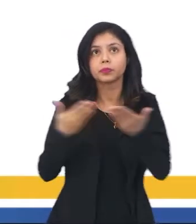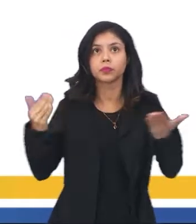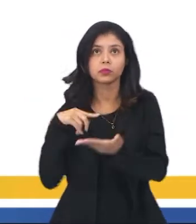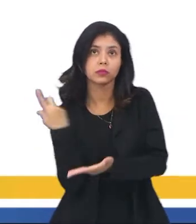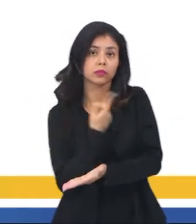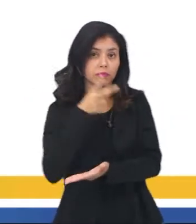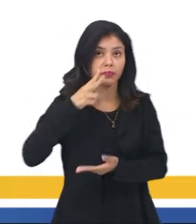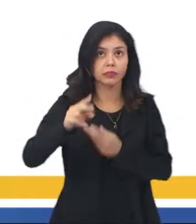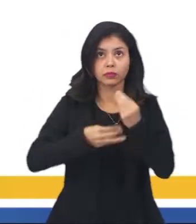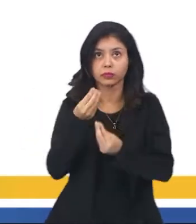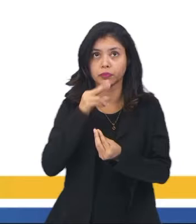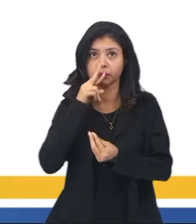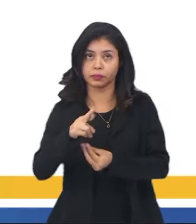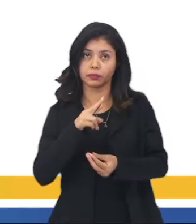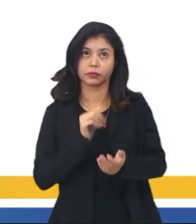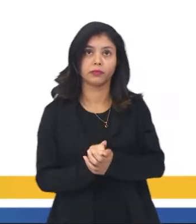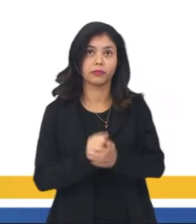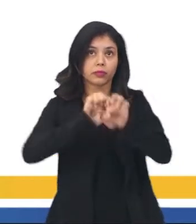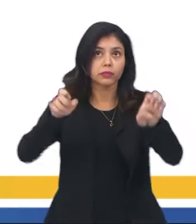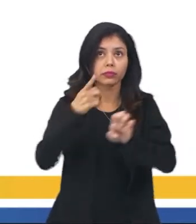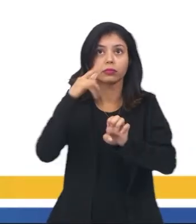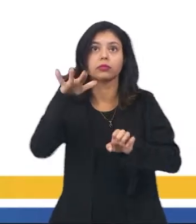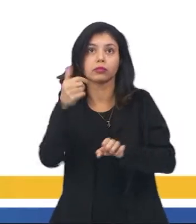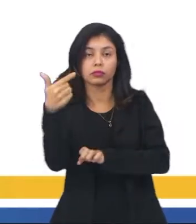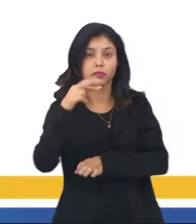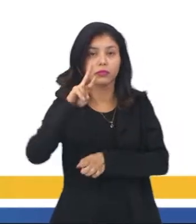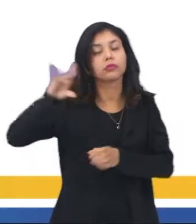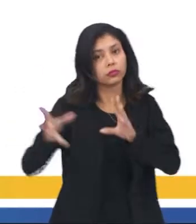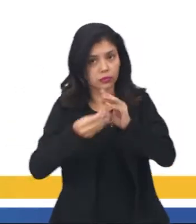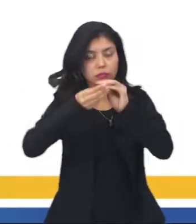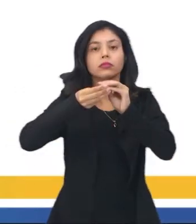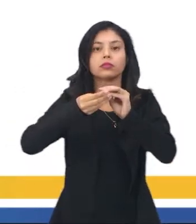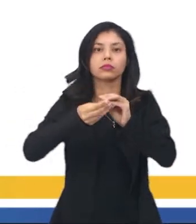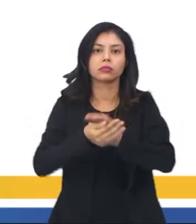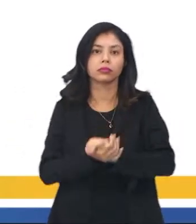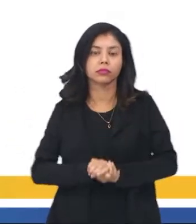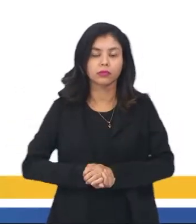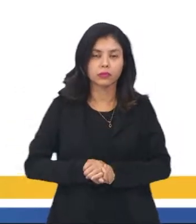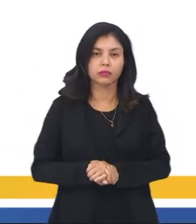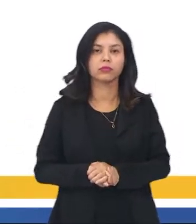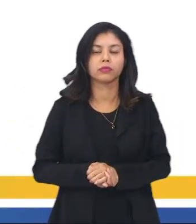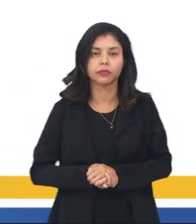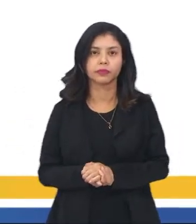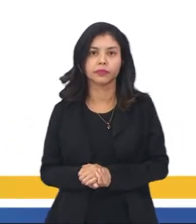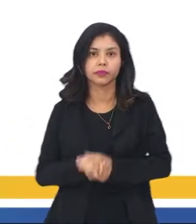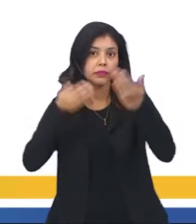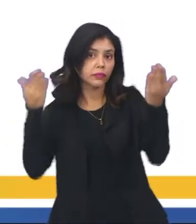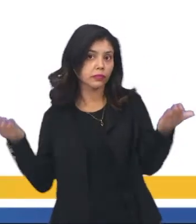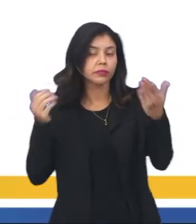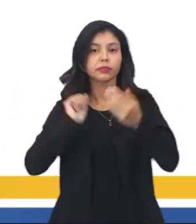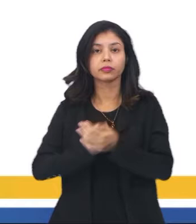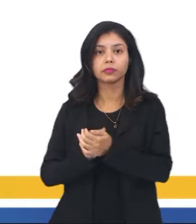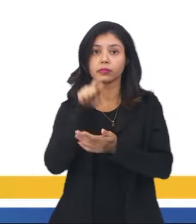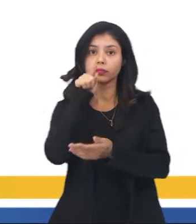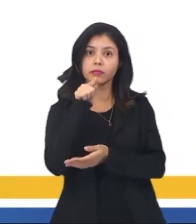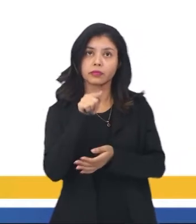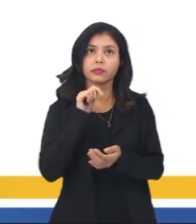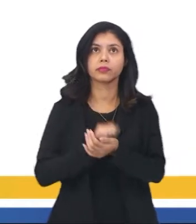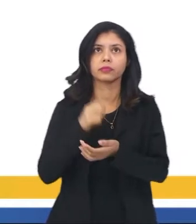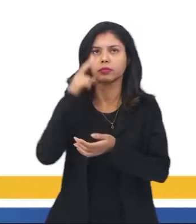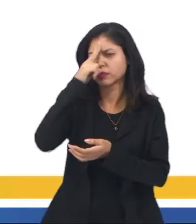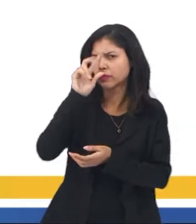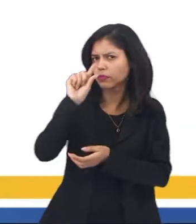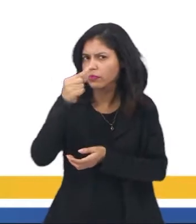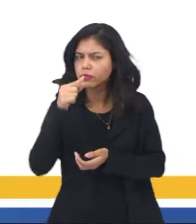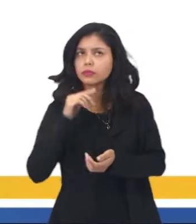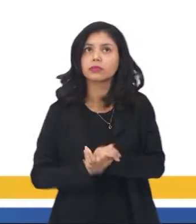veremos como resolver as equações polinomiais do segundo grau completas, né? Então, para que você relembre um pouquinho